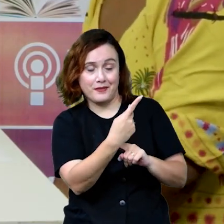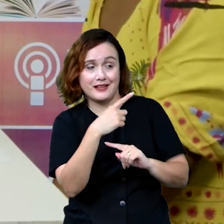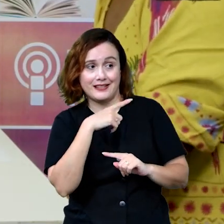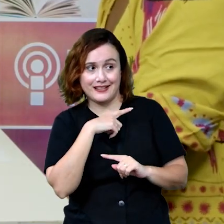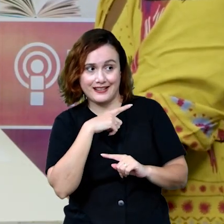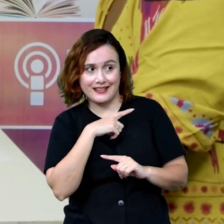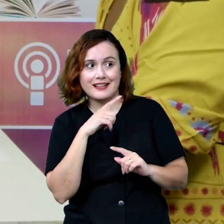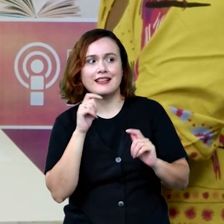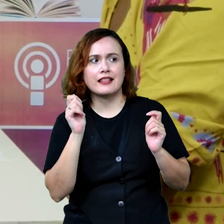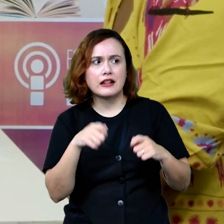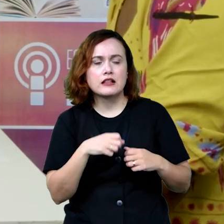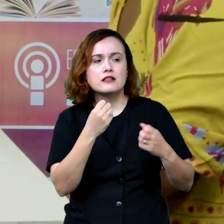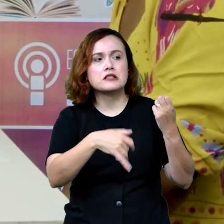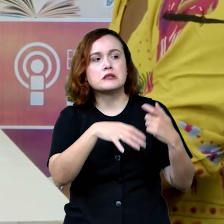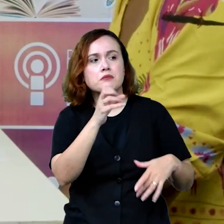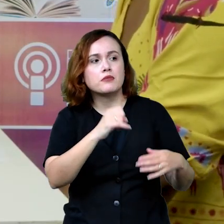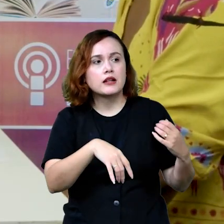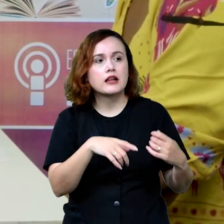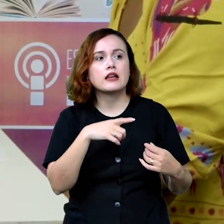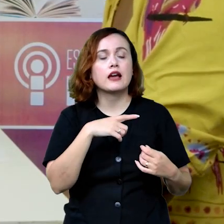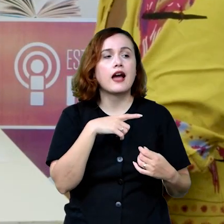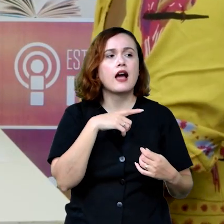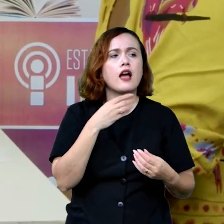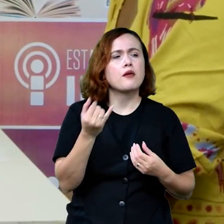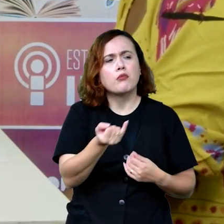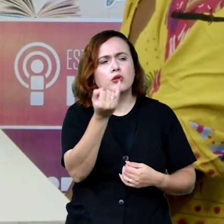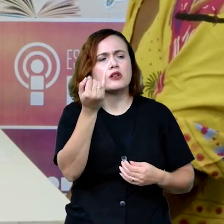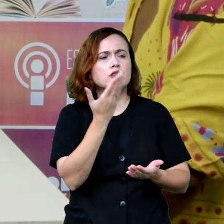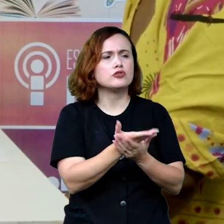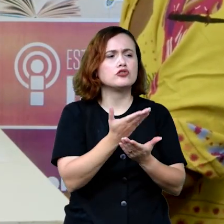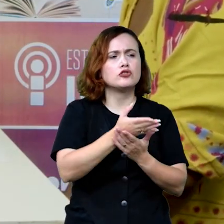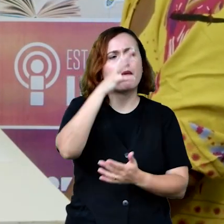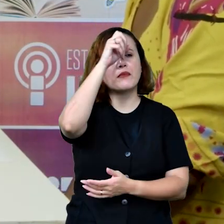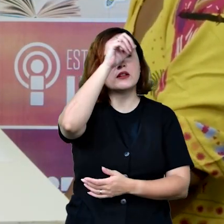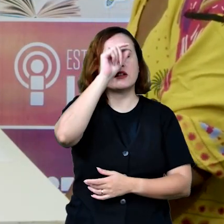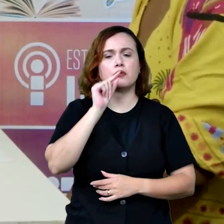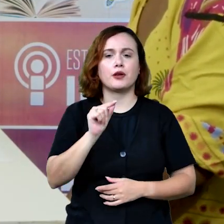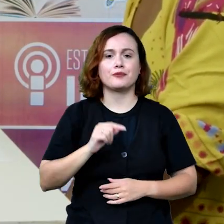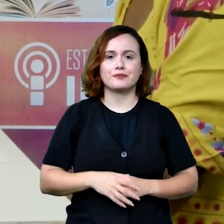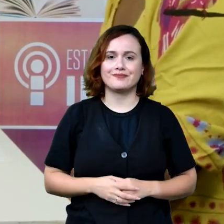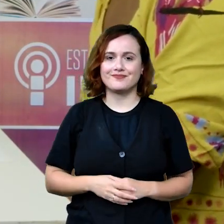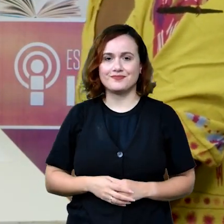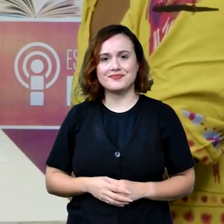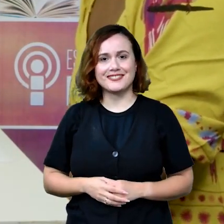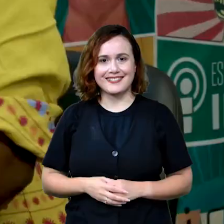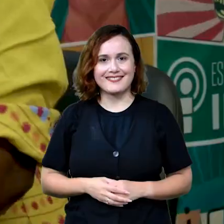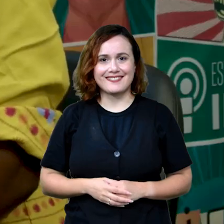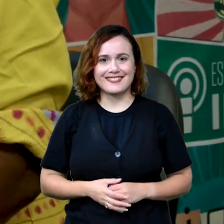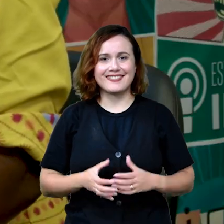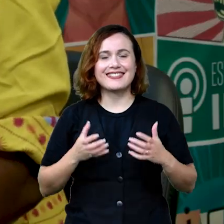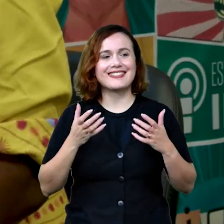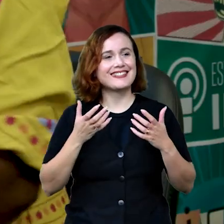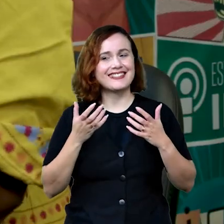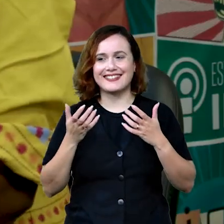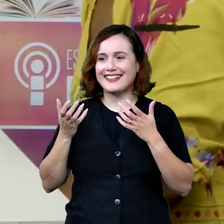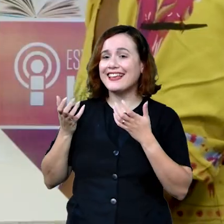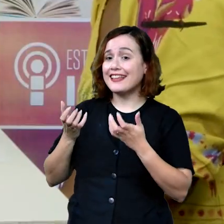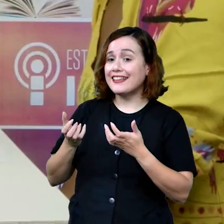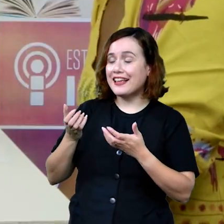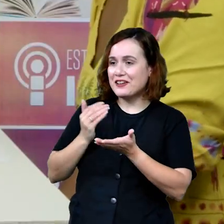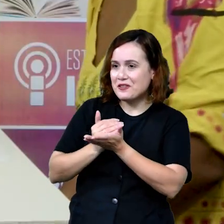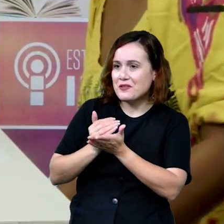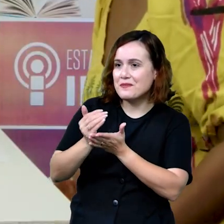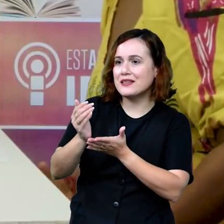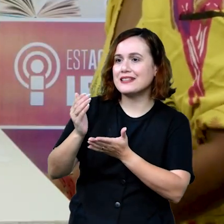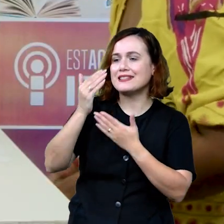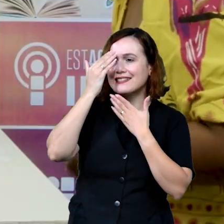câmera ali, uma mensagem sobre a importância da educação, a importância de continuar. Eu quero agradecer primeiro você